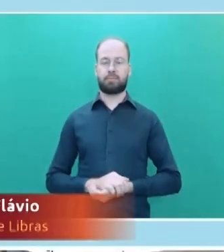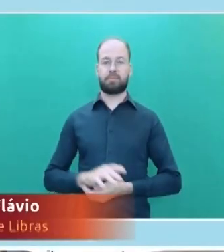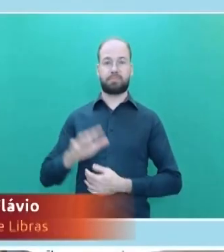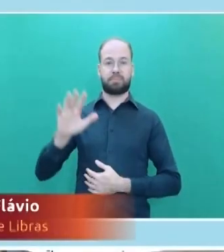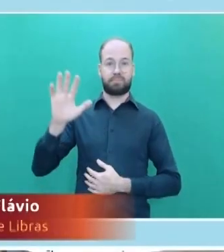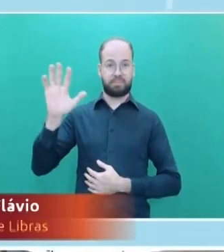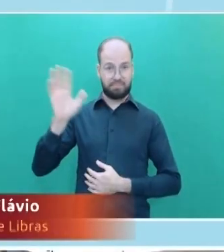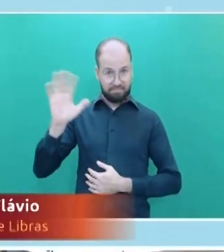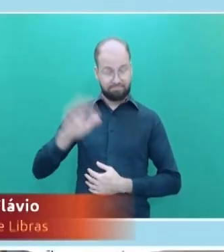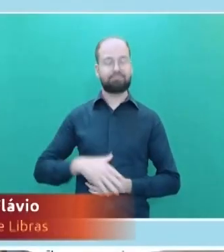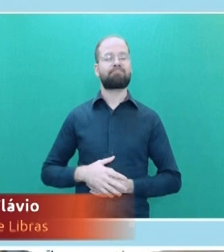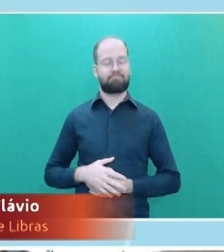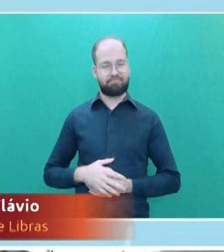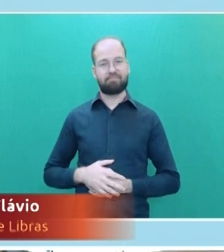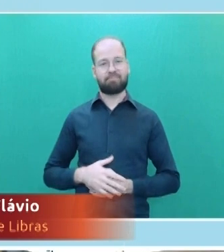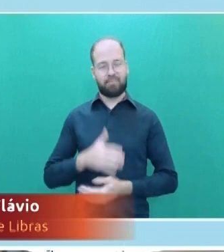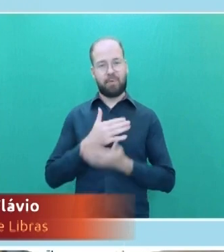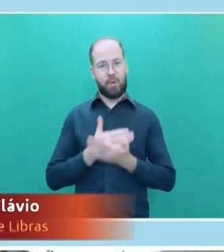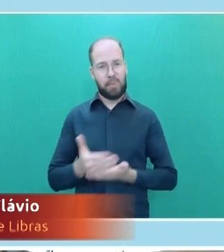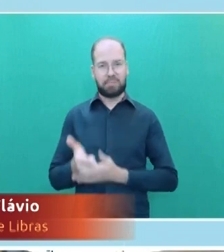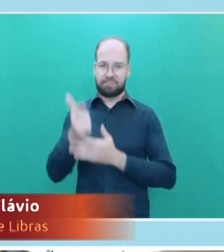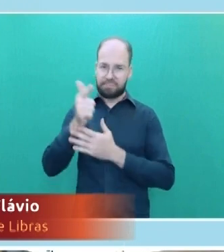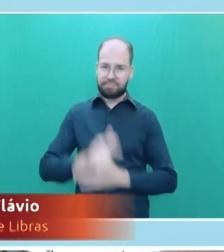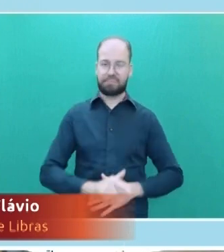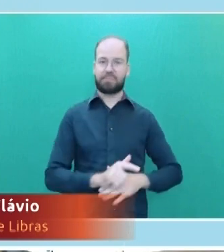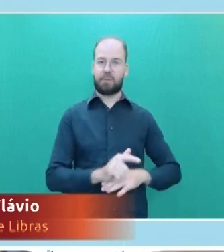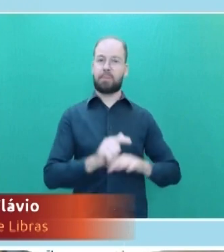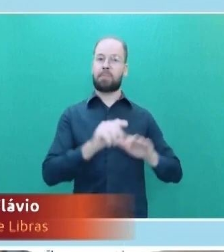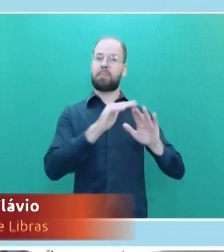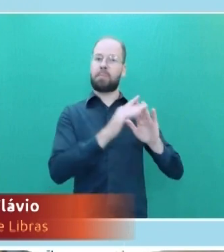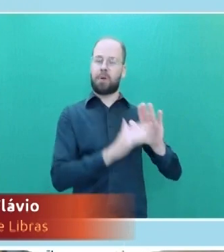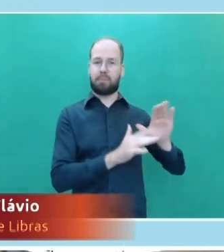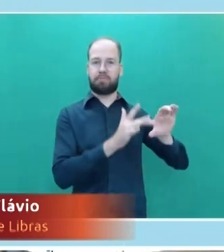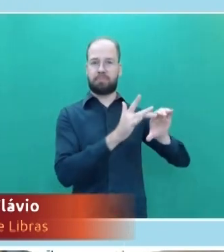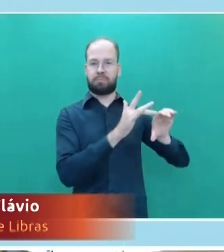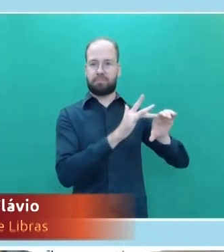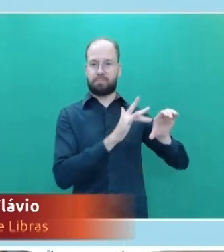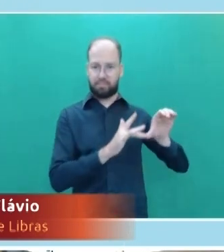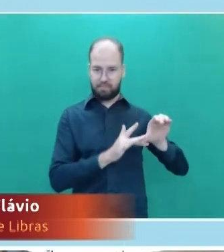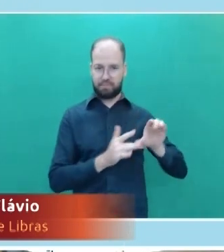Olá, está começando mais um Conexões. Eu sou a Camila